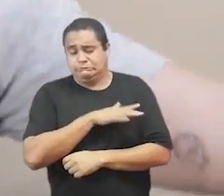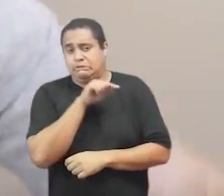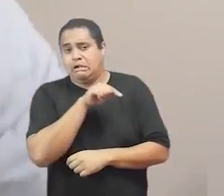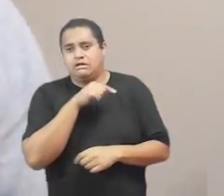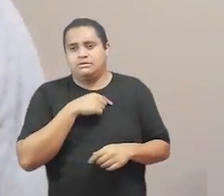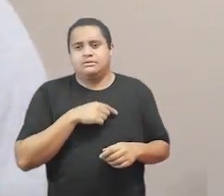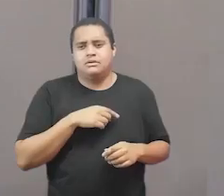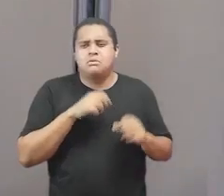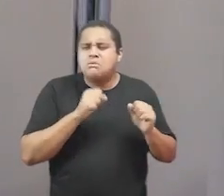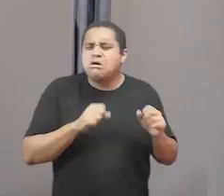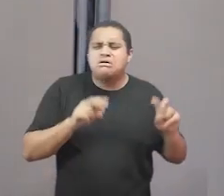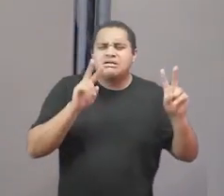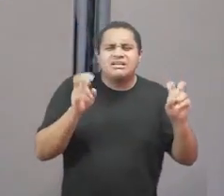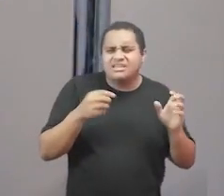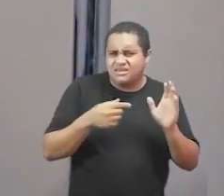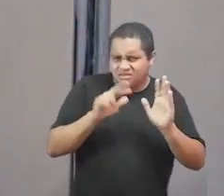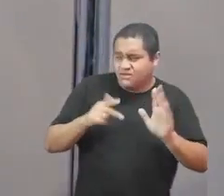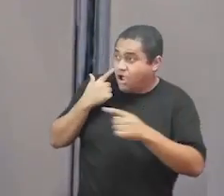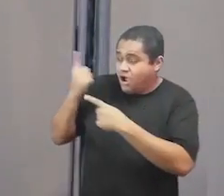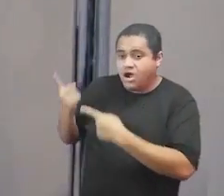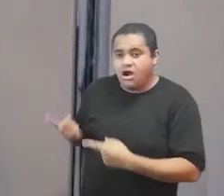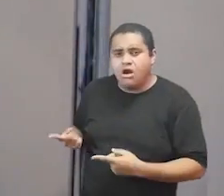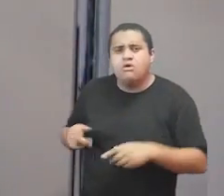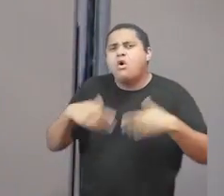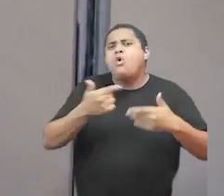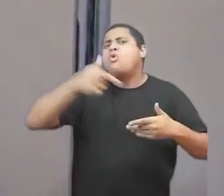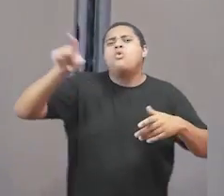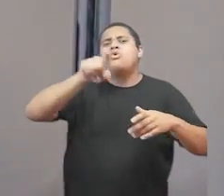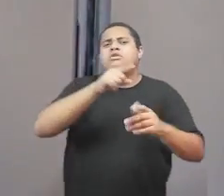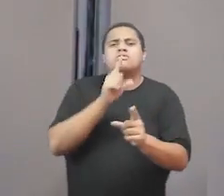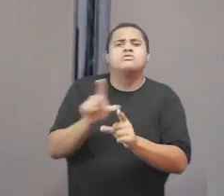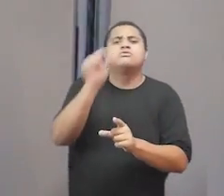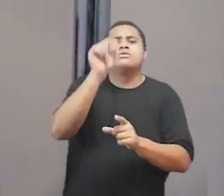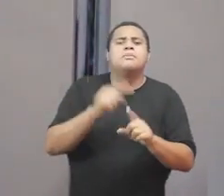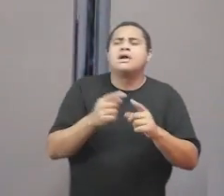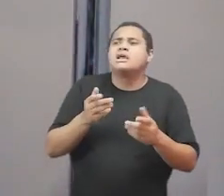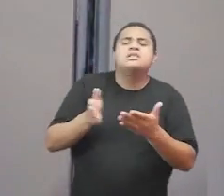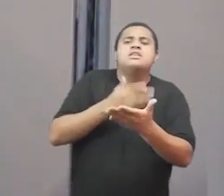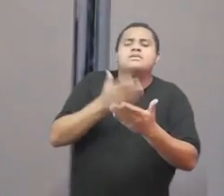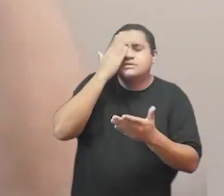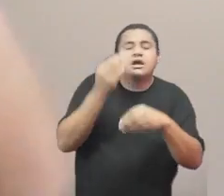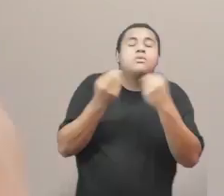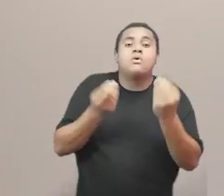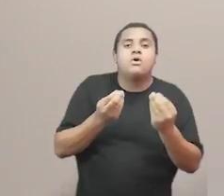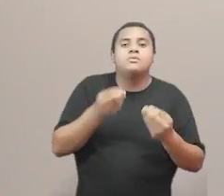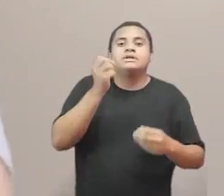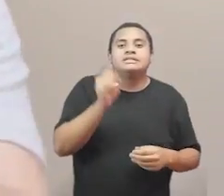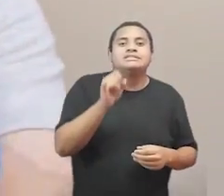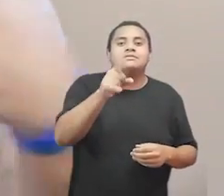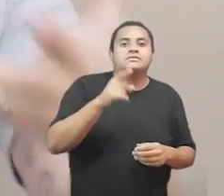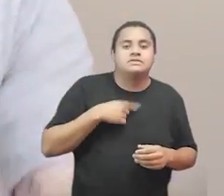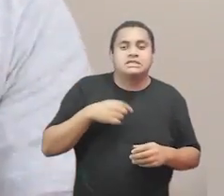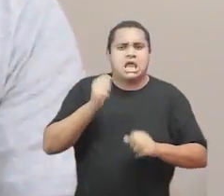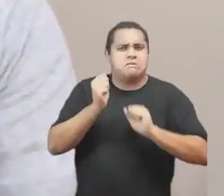preconceito discriminatório. Pode ser um desses que eu falei aqui, pode ser outro qualquer. Ah, mas como é que eu vou saber que livro eu vou comprar? Se você